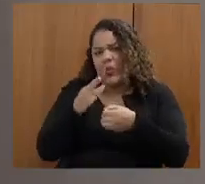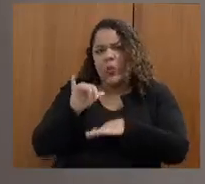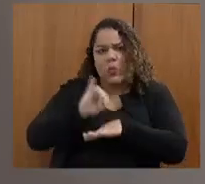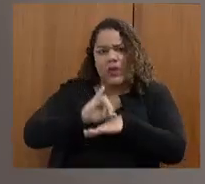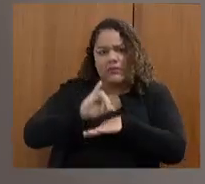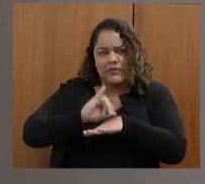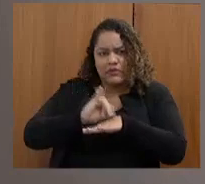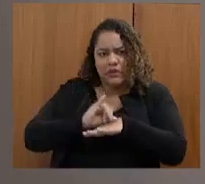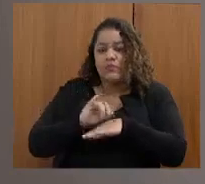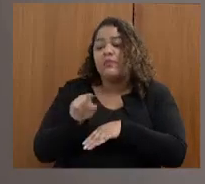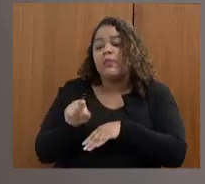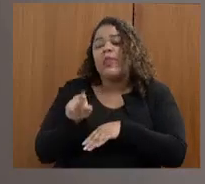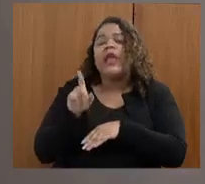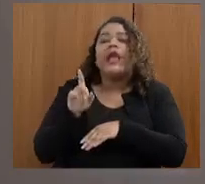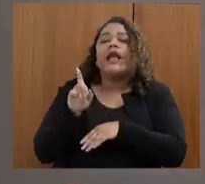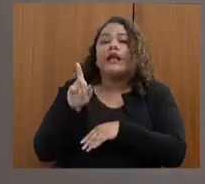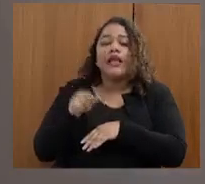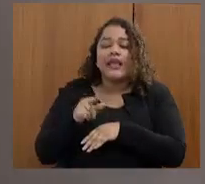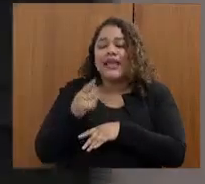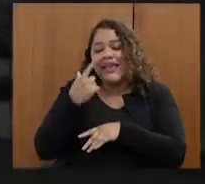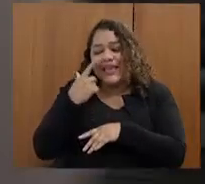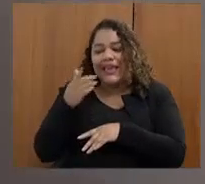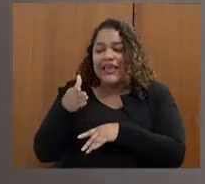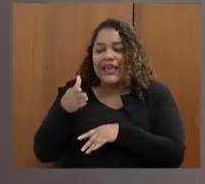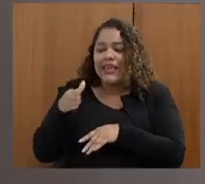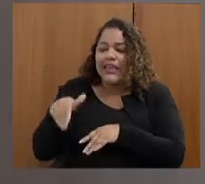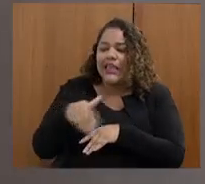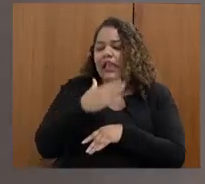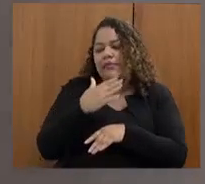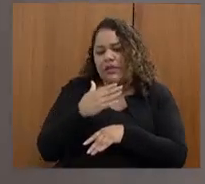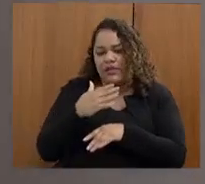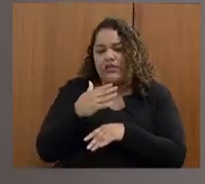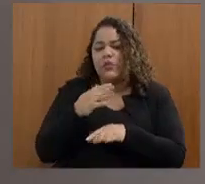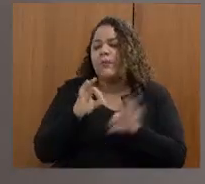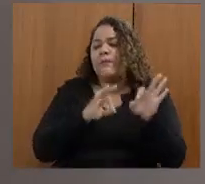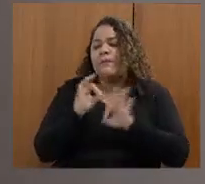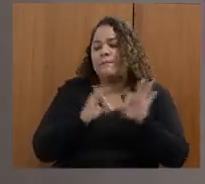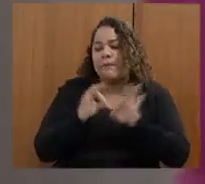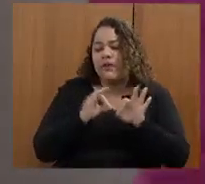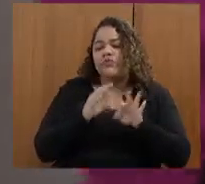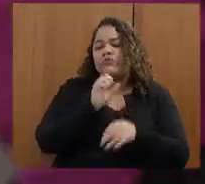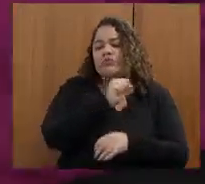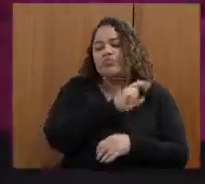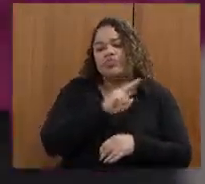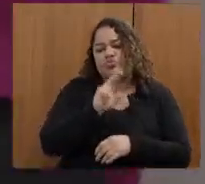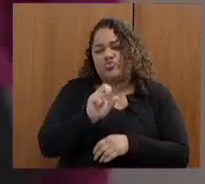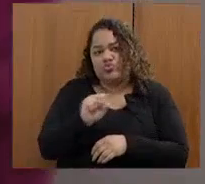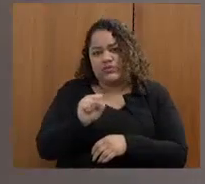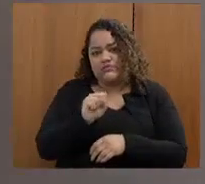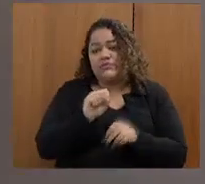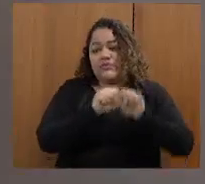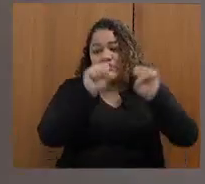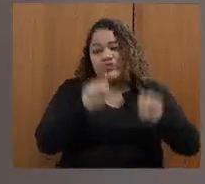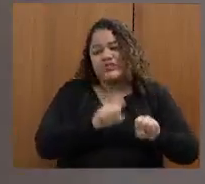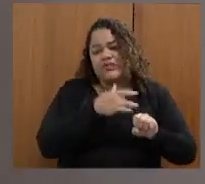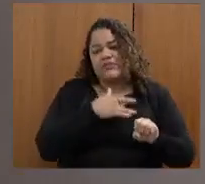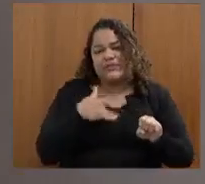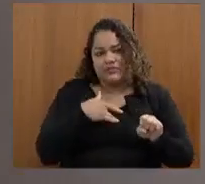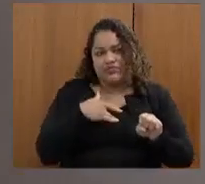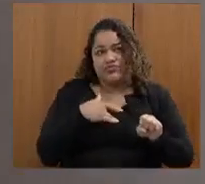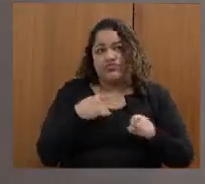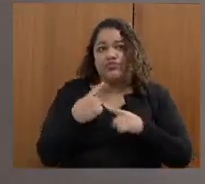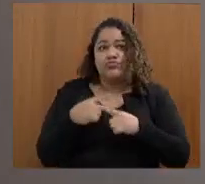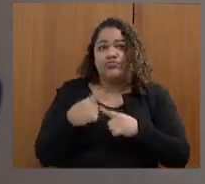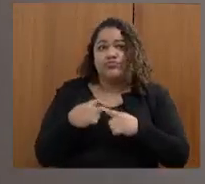fácil encaminhamento via plano de convivência democrática encaminhamento para o sistema de saúde porque senão secretaria Estado de Educação